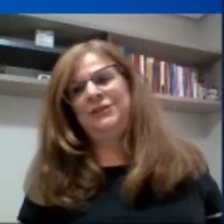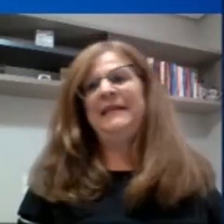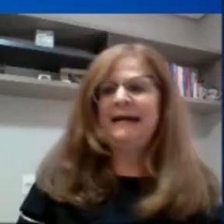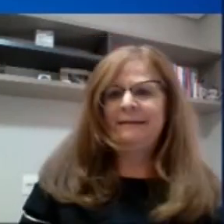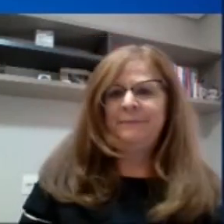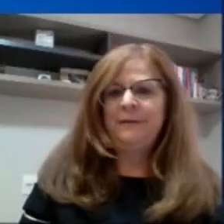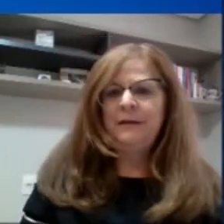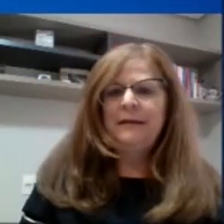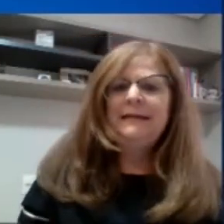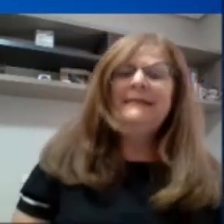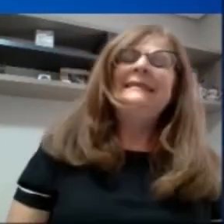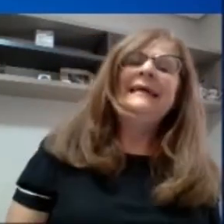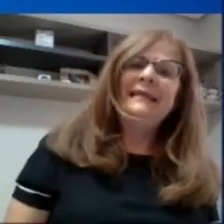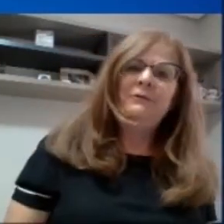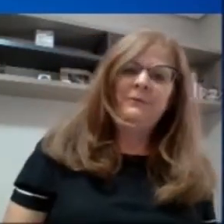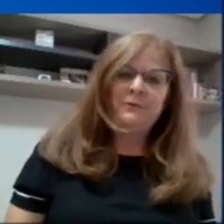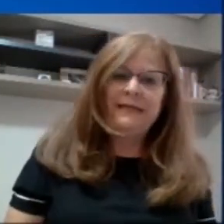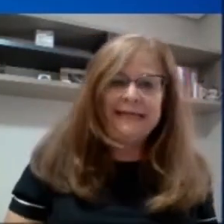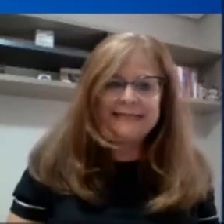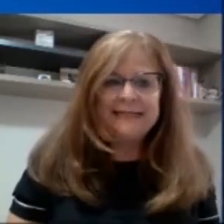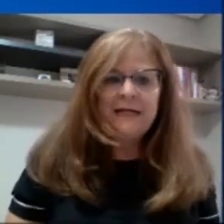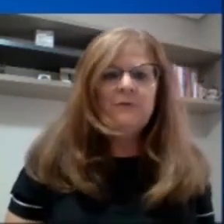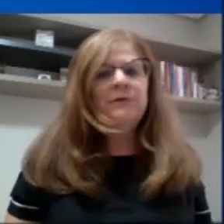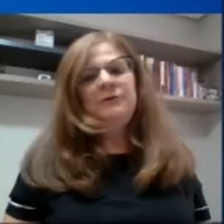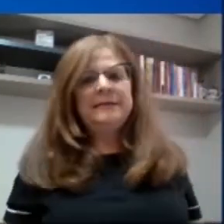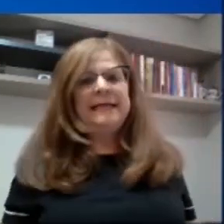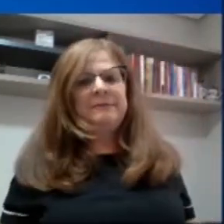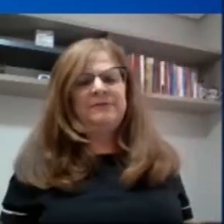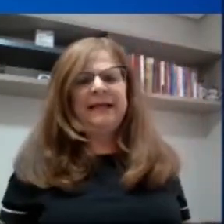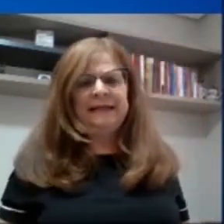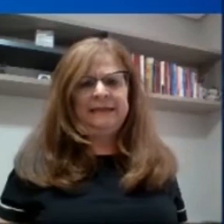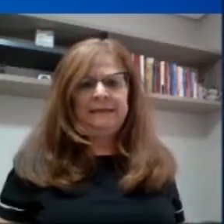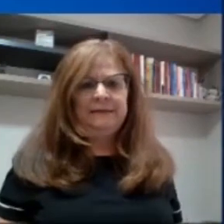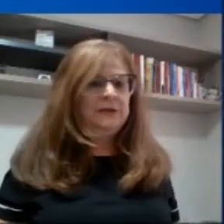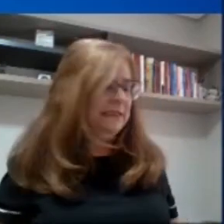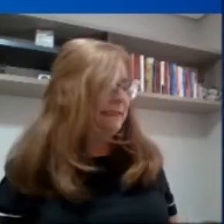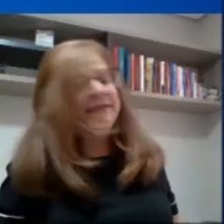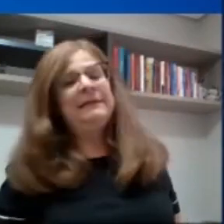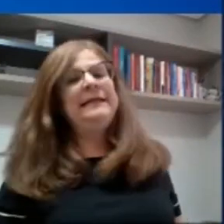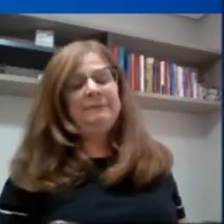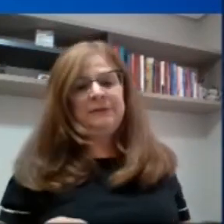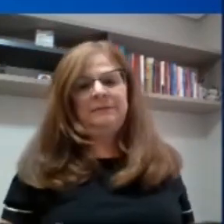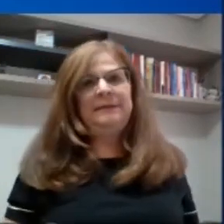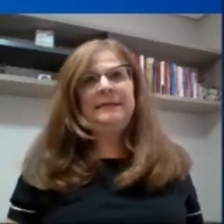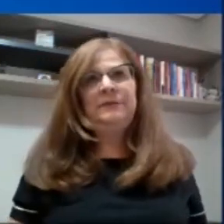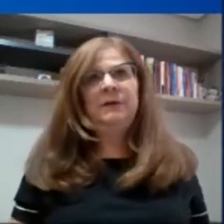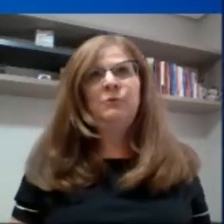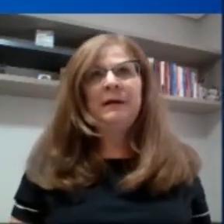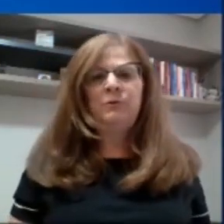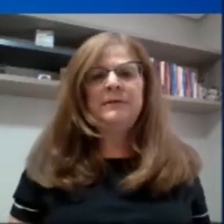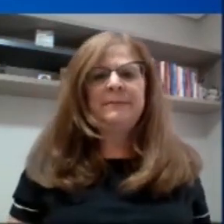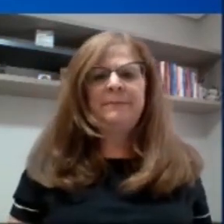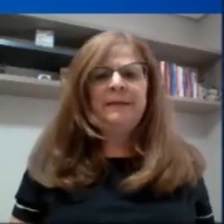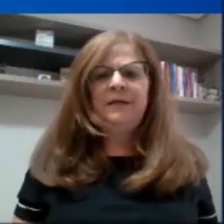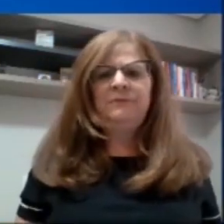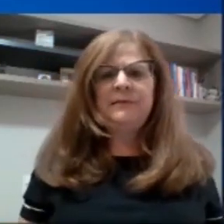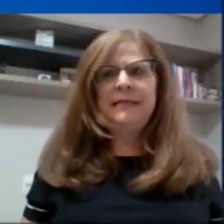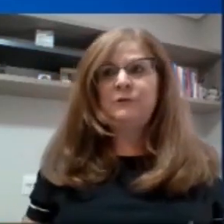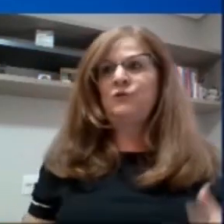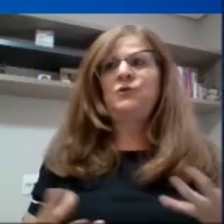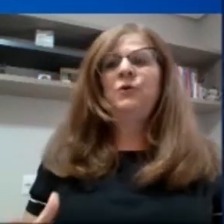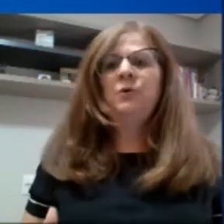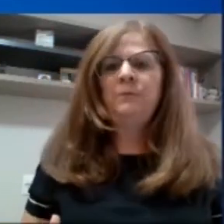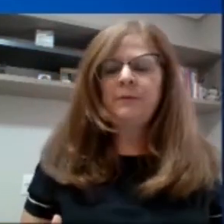monte de cara? Na língua portuguesa, quando nós queremos falar, que nós queremos dizer alguma coisa que